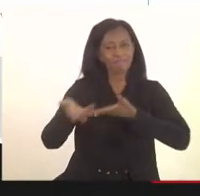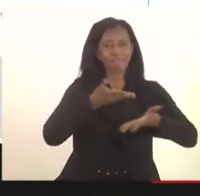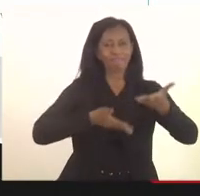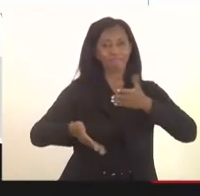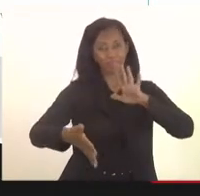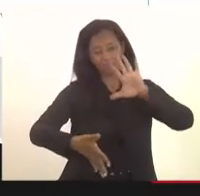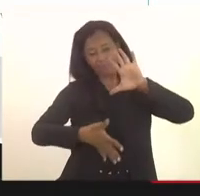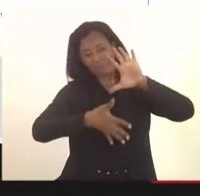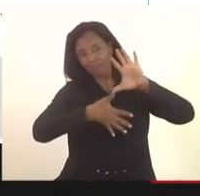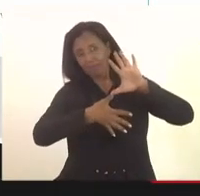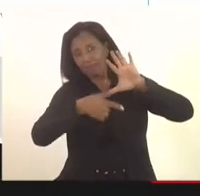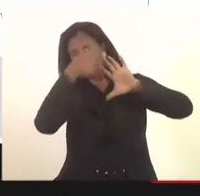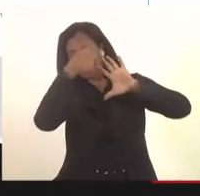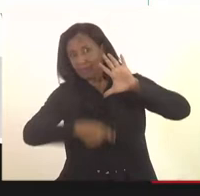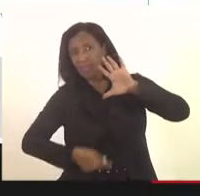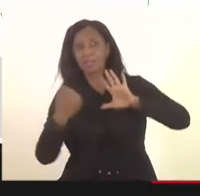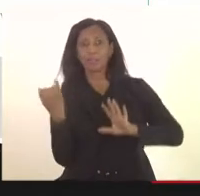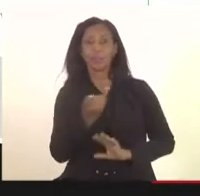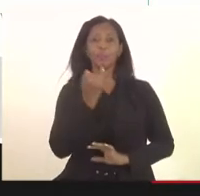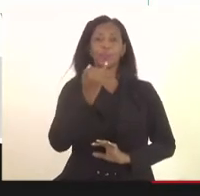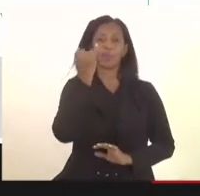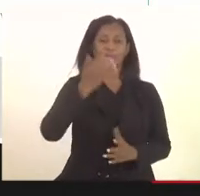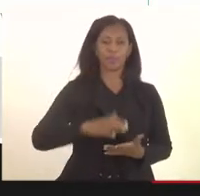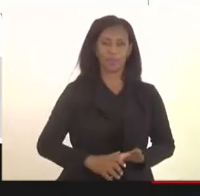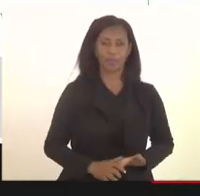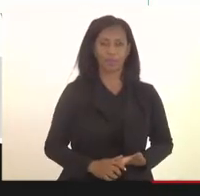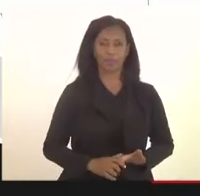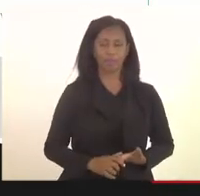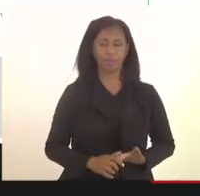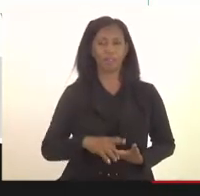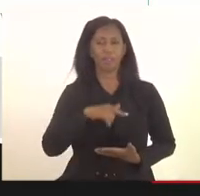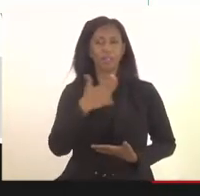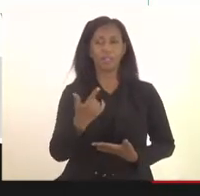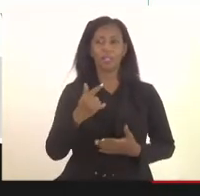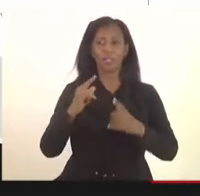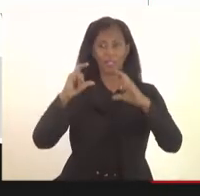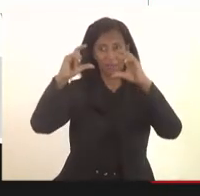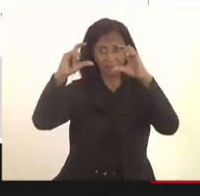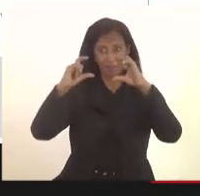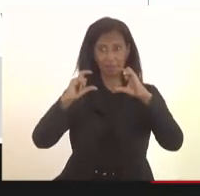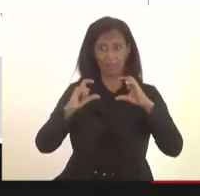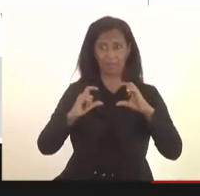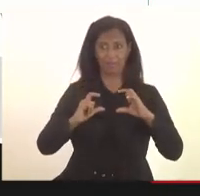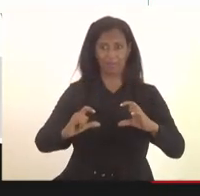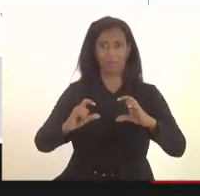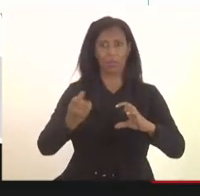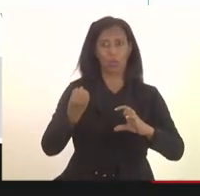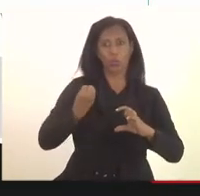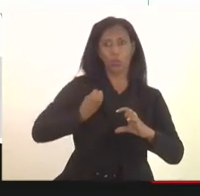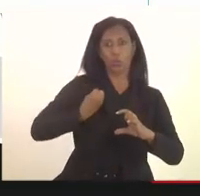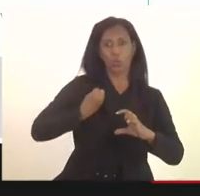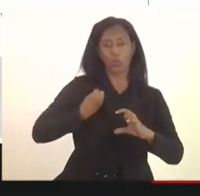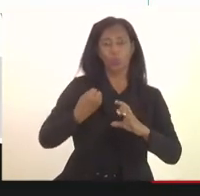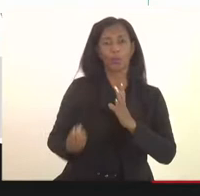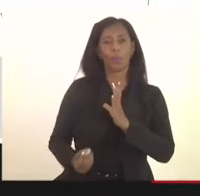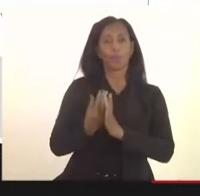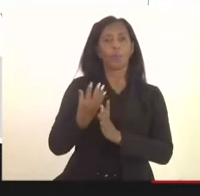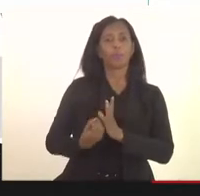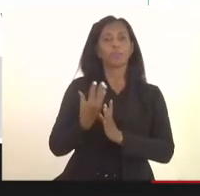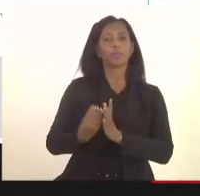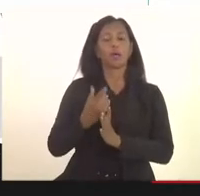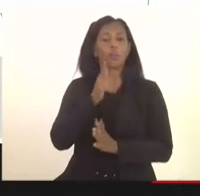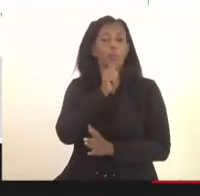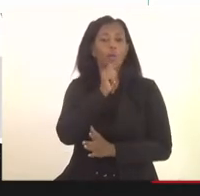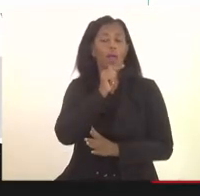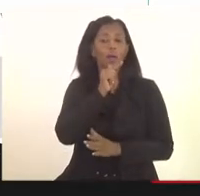áreas importantes que a gente está atuando. Esses números que a gente tem aqui embaixo são números que estão relacionados à produção em águas